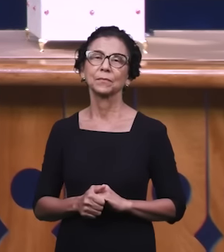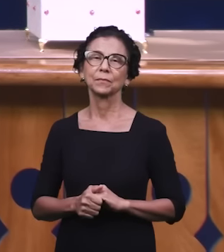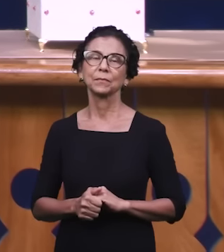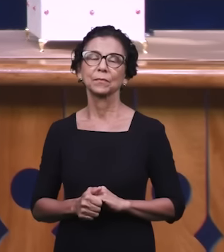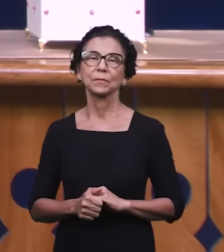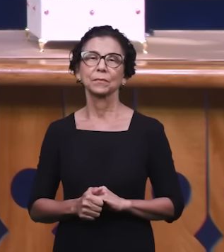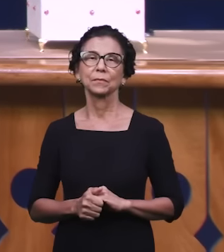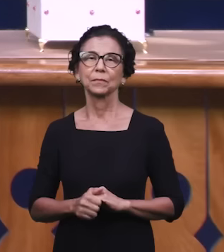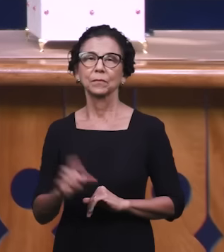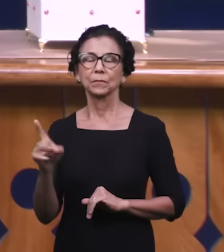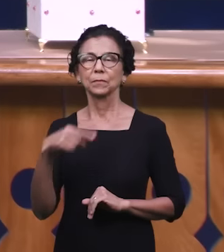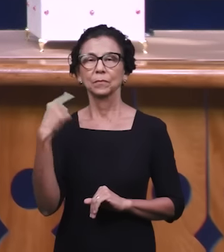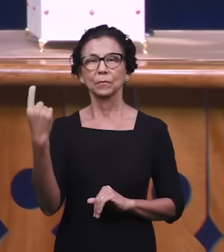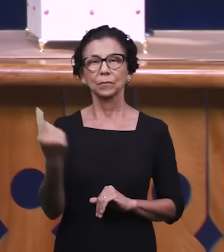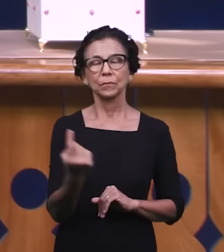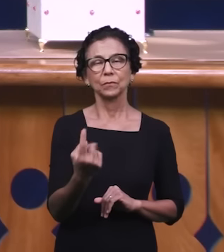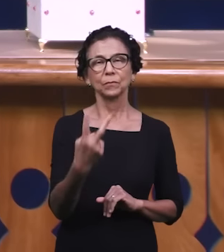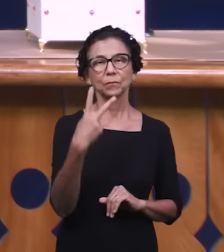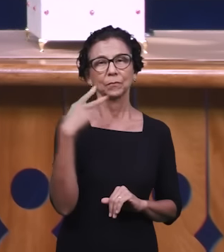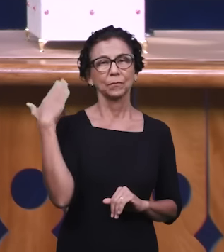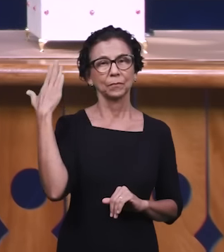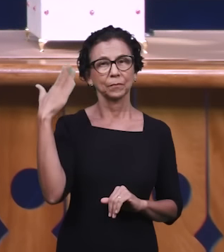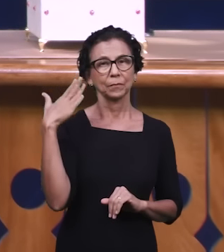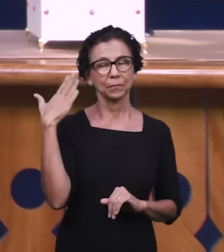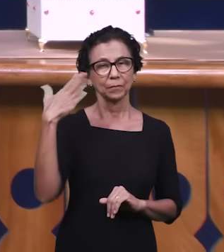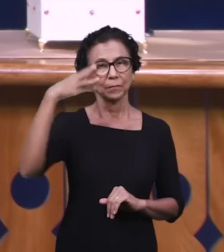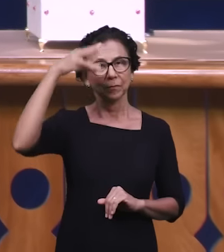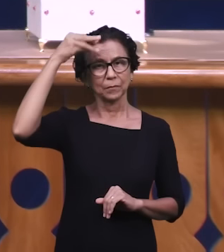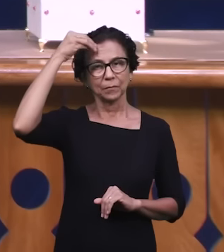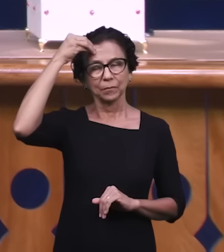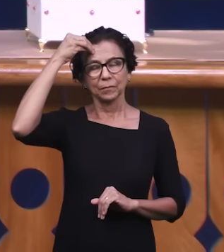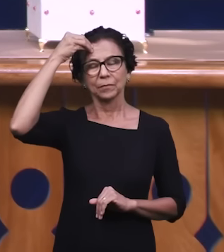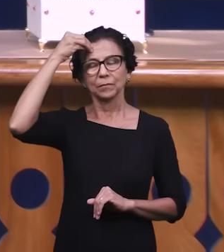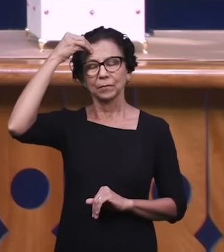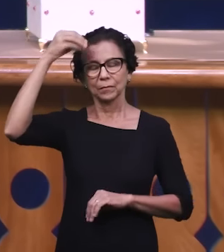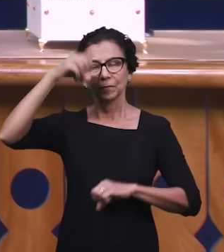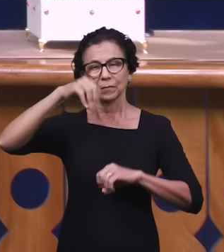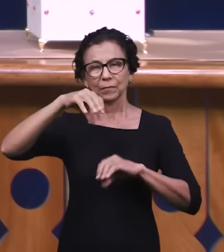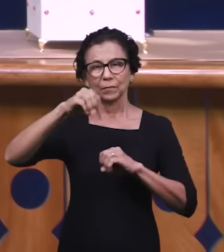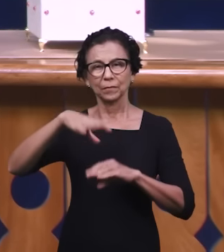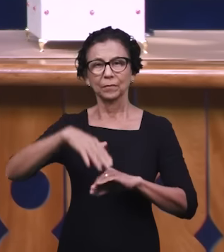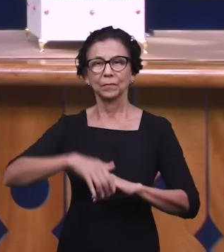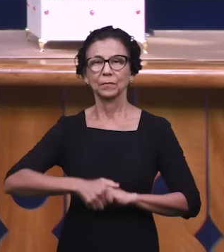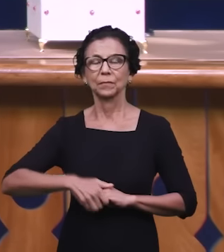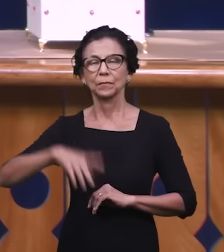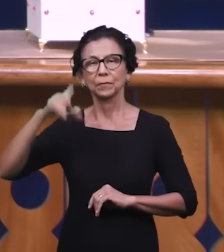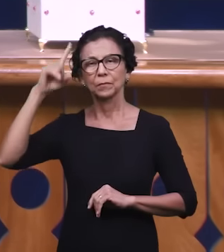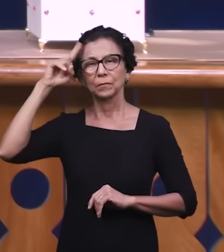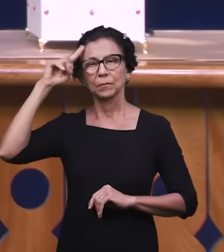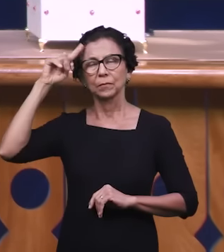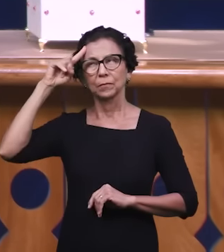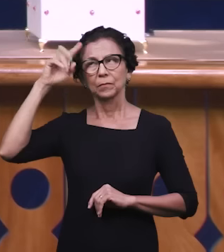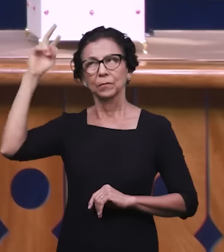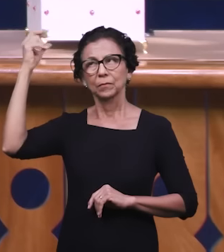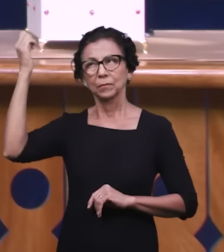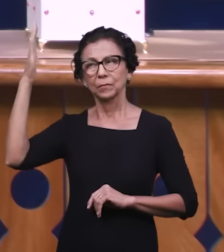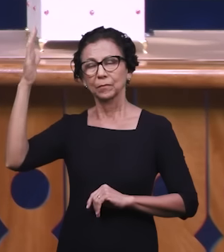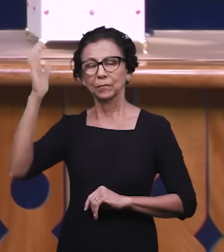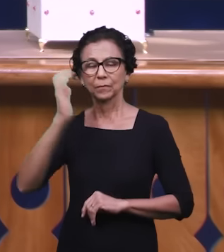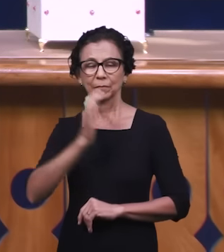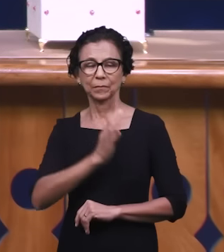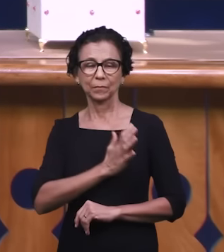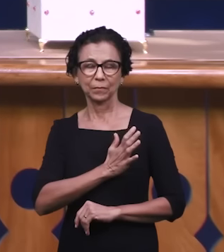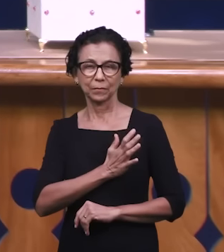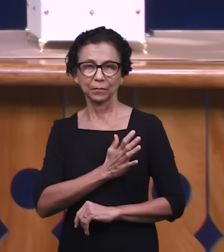aqueles que ouviram, na vida de cada um de nós, e que o Teu reino seja cada dia revelado no nosso coração